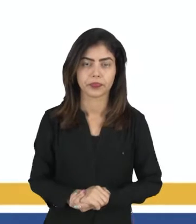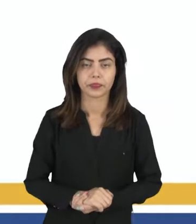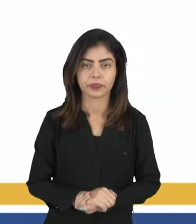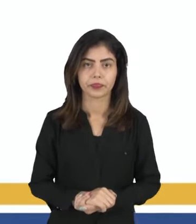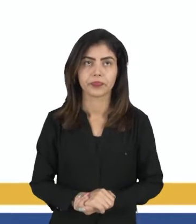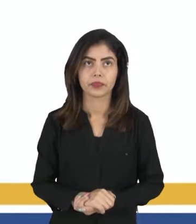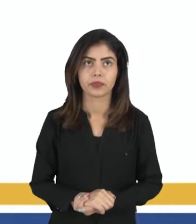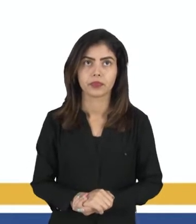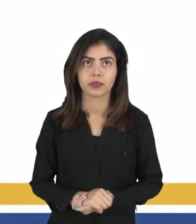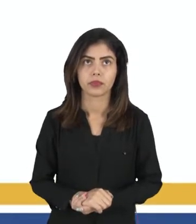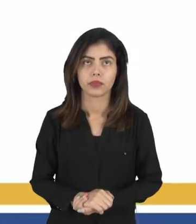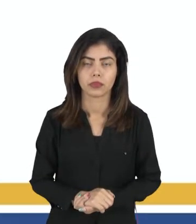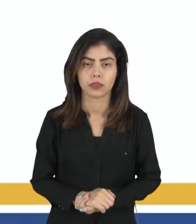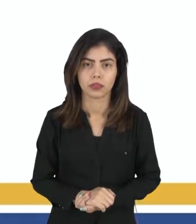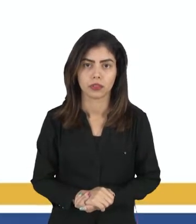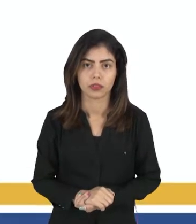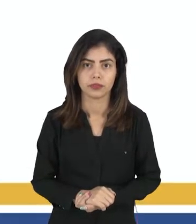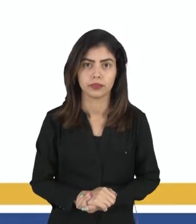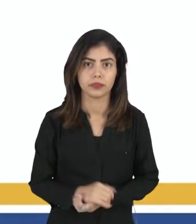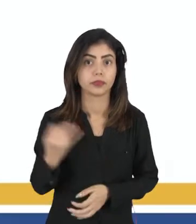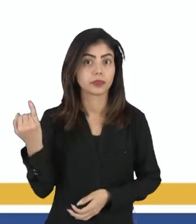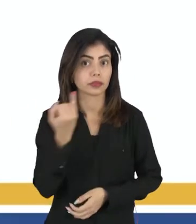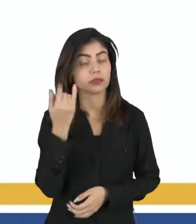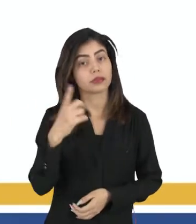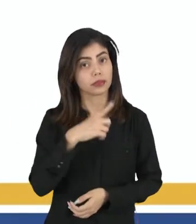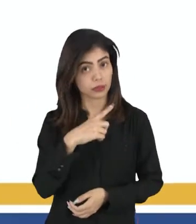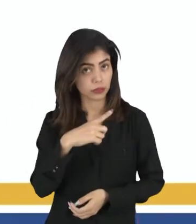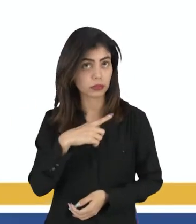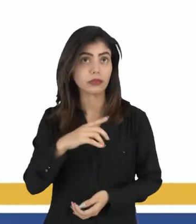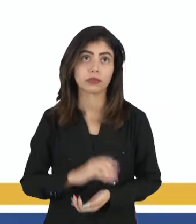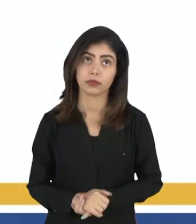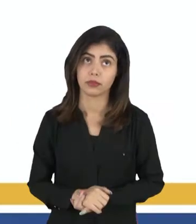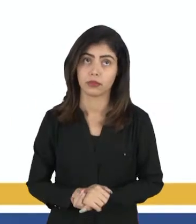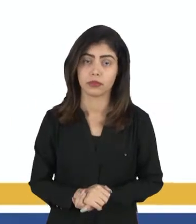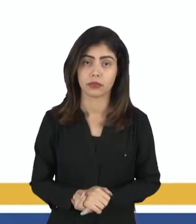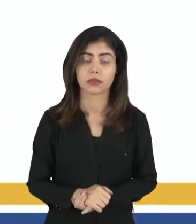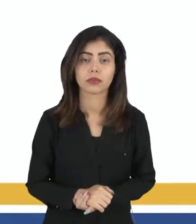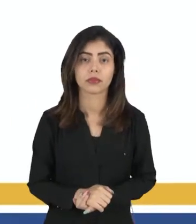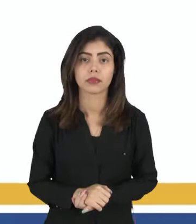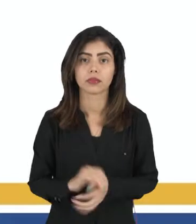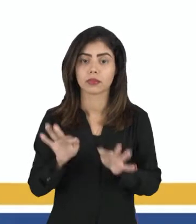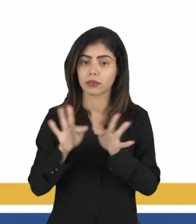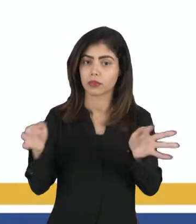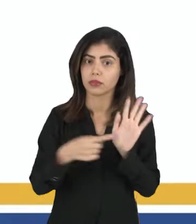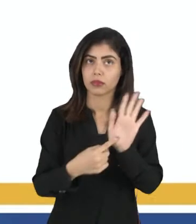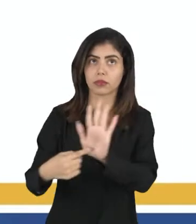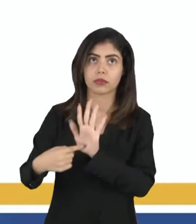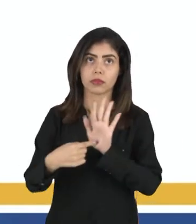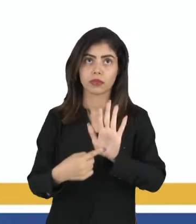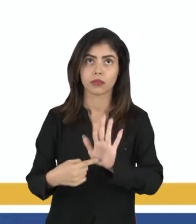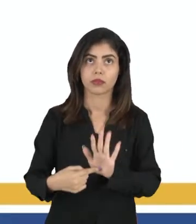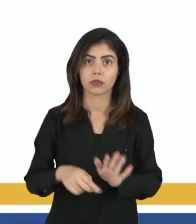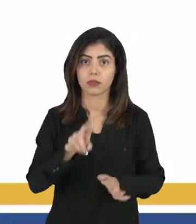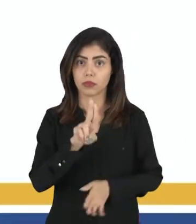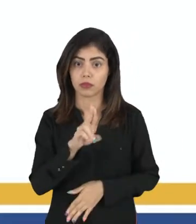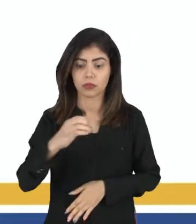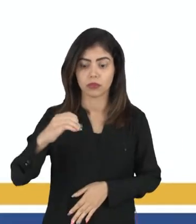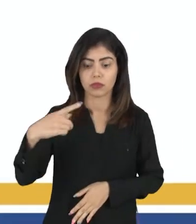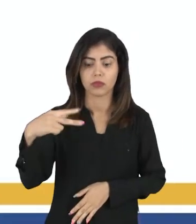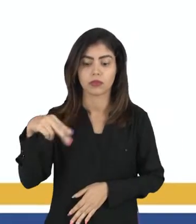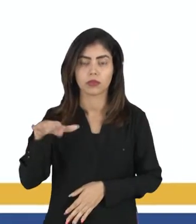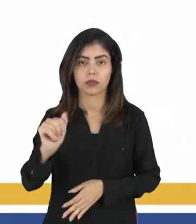opinião. Uma coisa muito importante, gente, tem um U, né? Frases que revelam entendimento ou